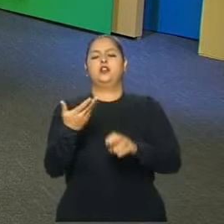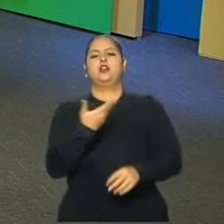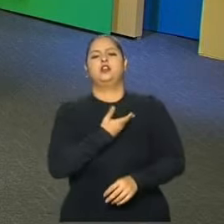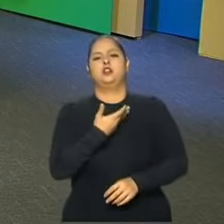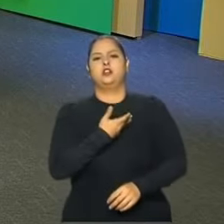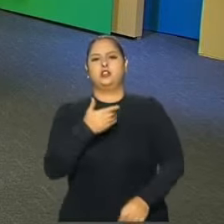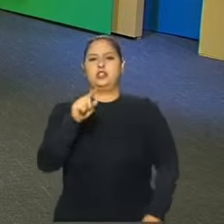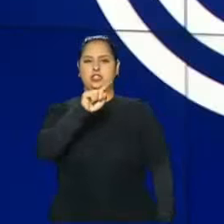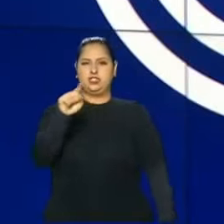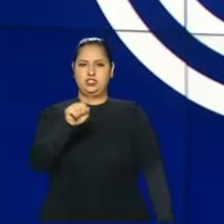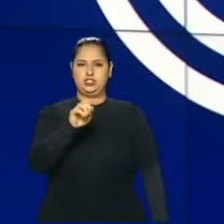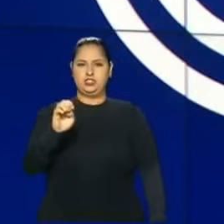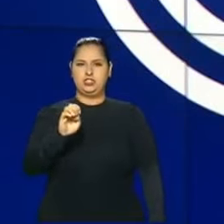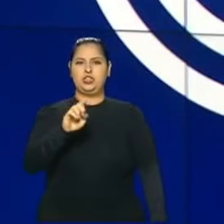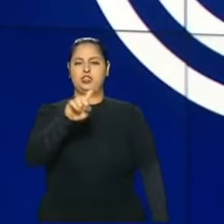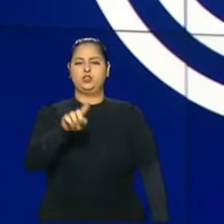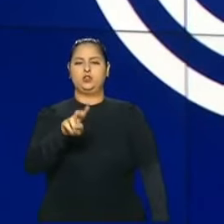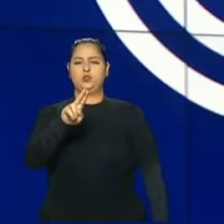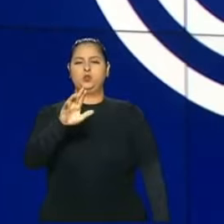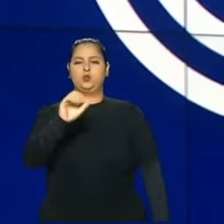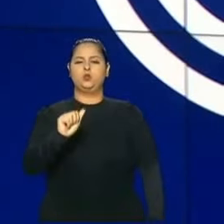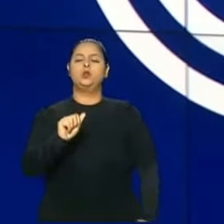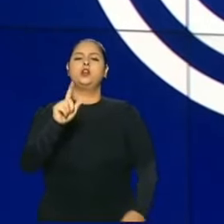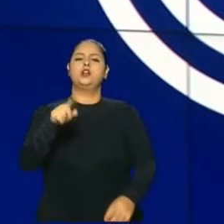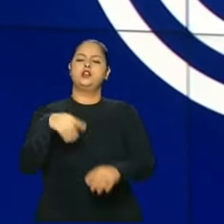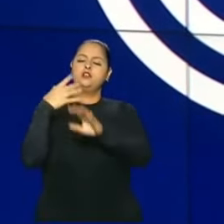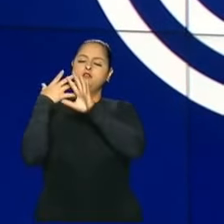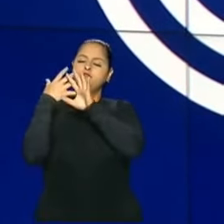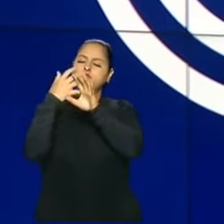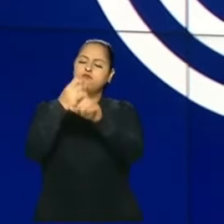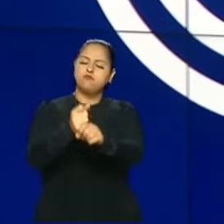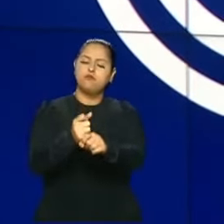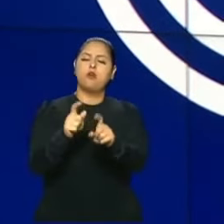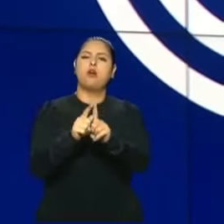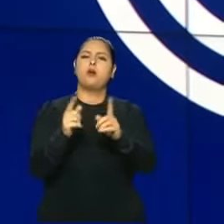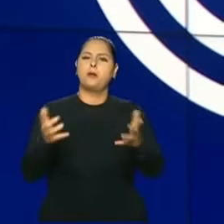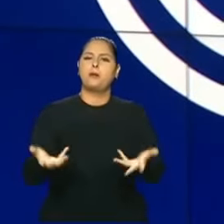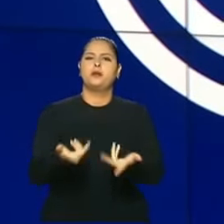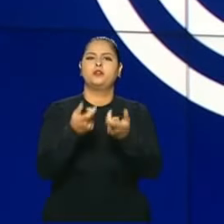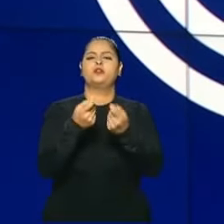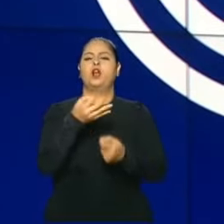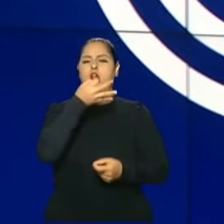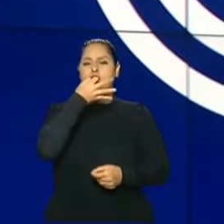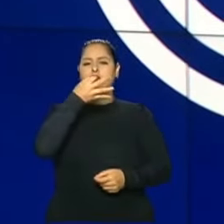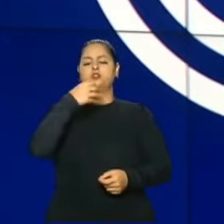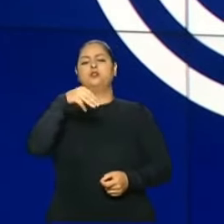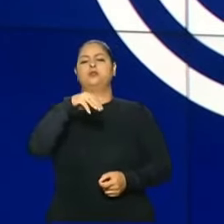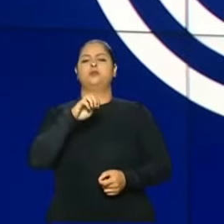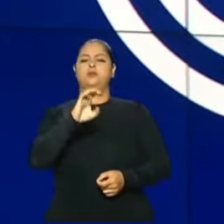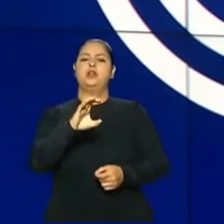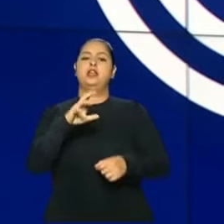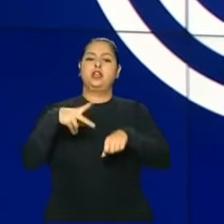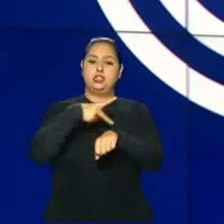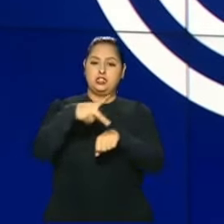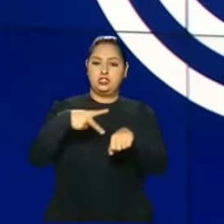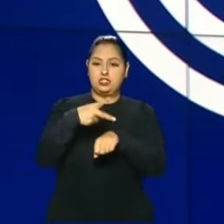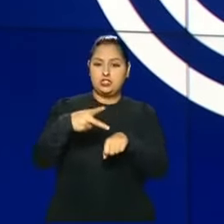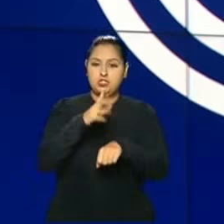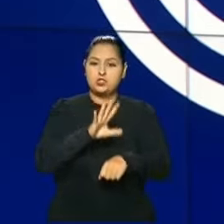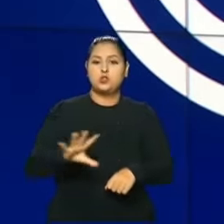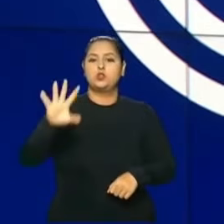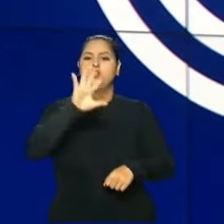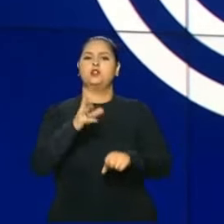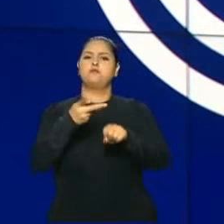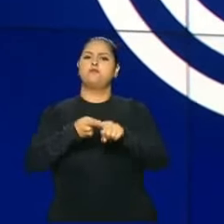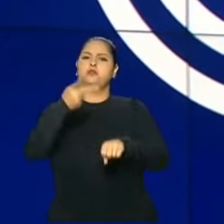Zé Zuca. Deixou um enorme legado para as rádios MEC e Nacional, com produções premiadas